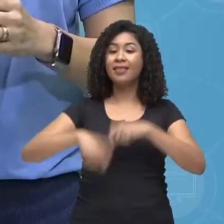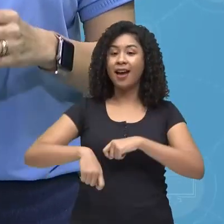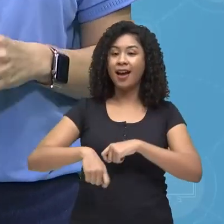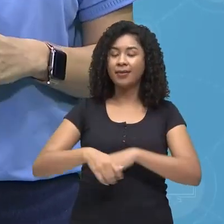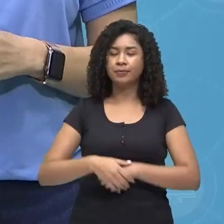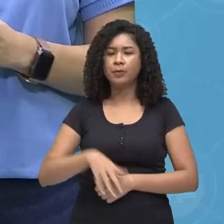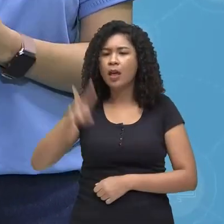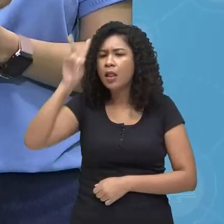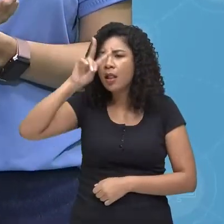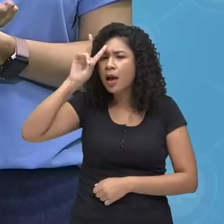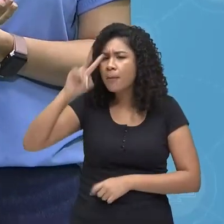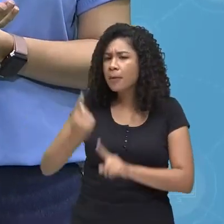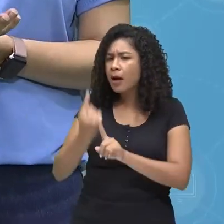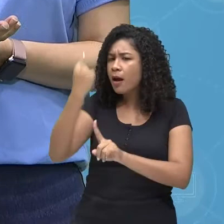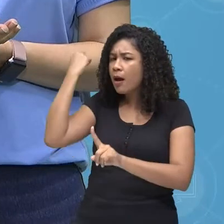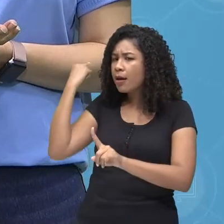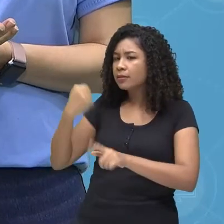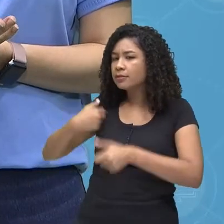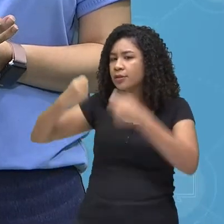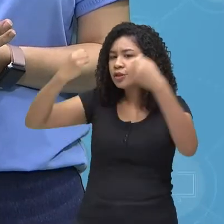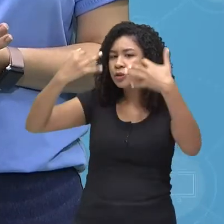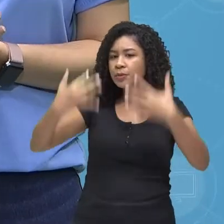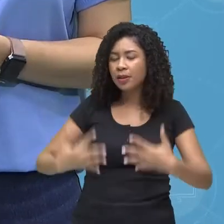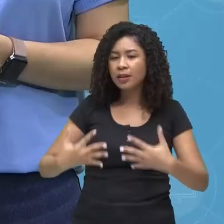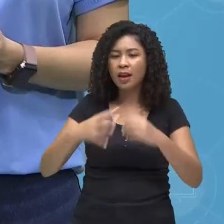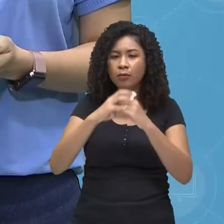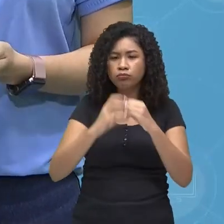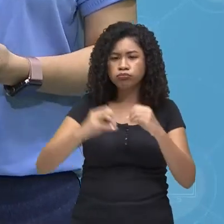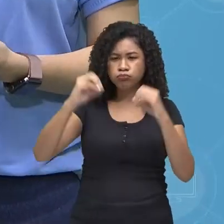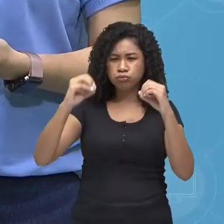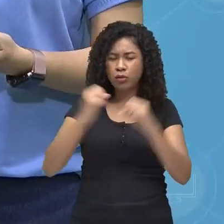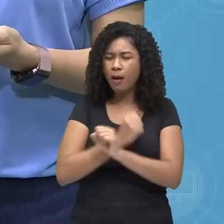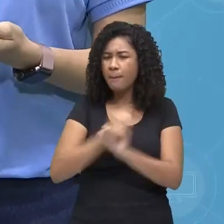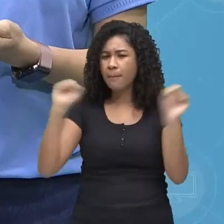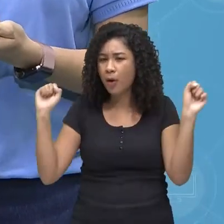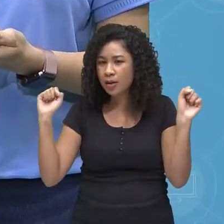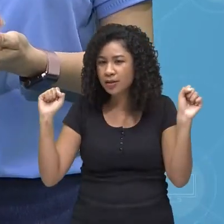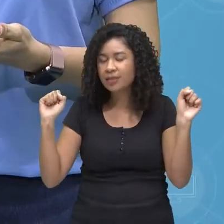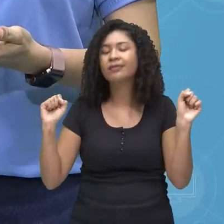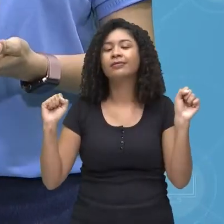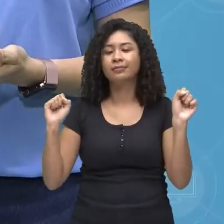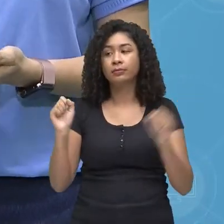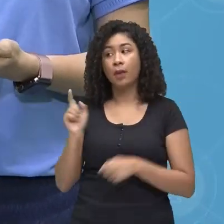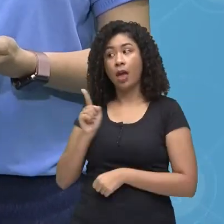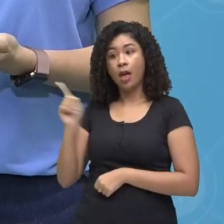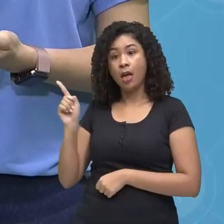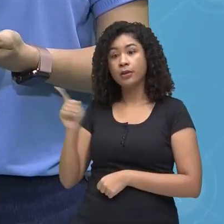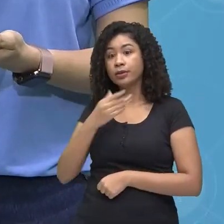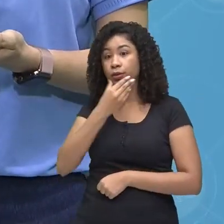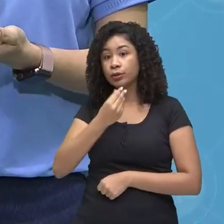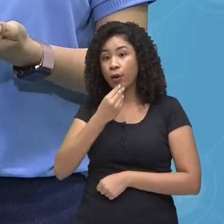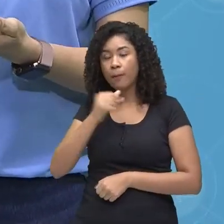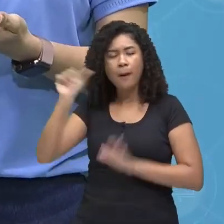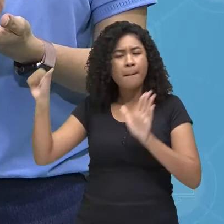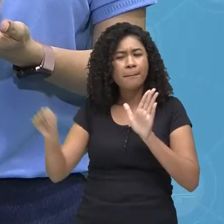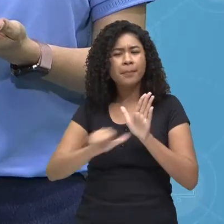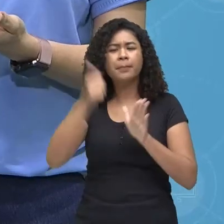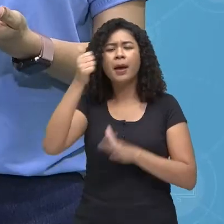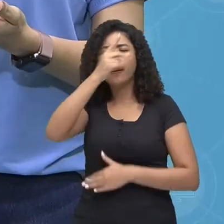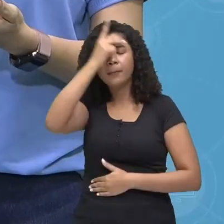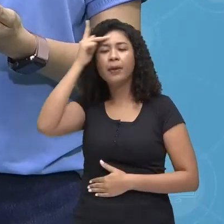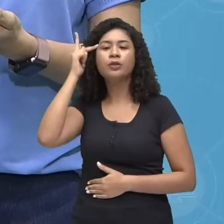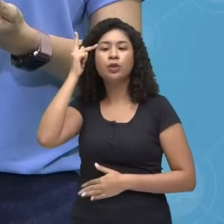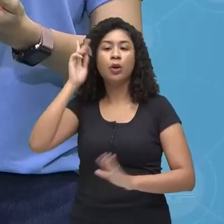indivisível? Então, o primeiro que fala da divisibilidade, ou seja, que enxergou que há, além